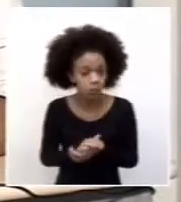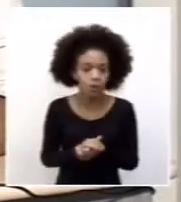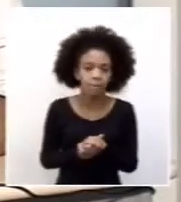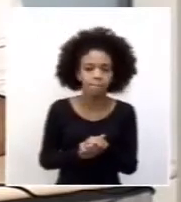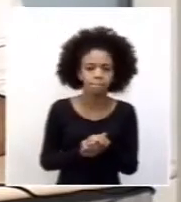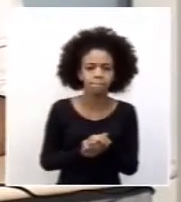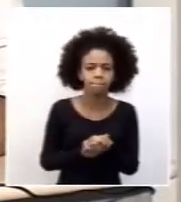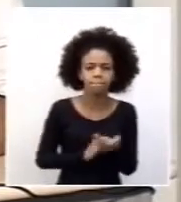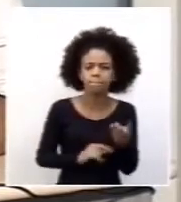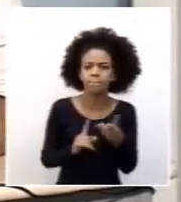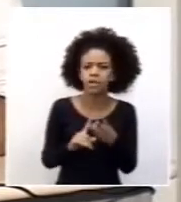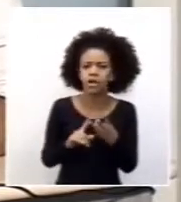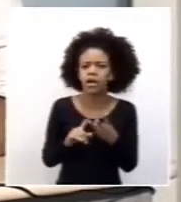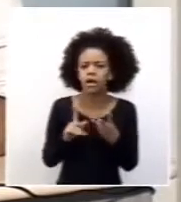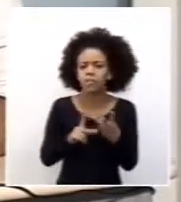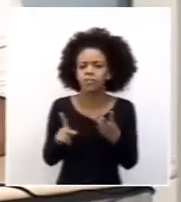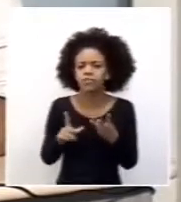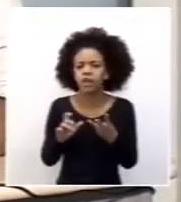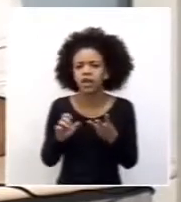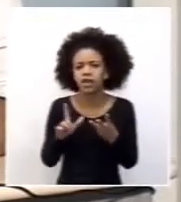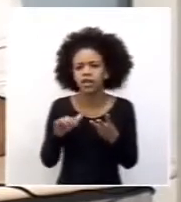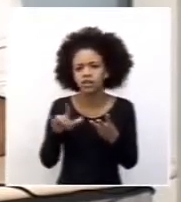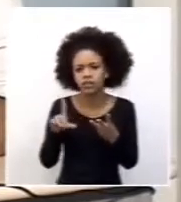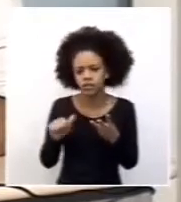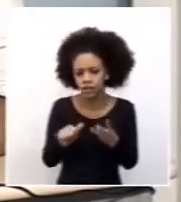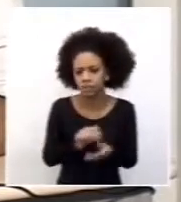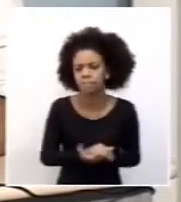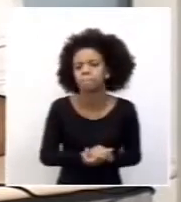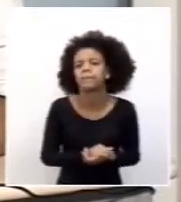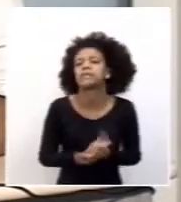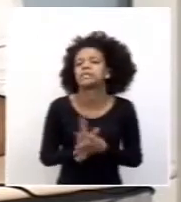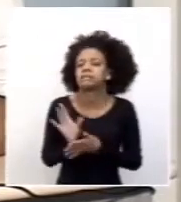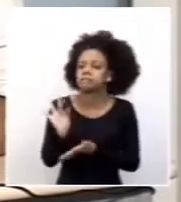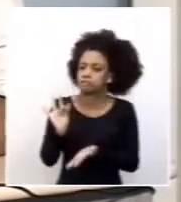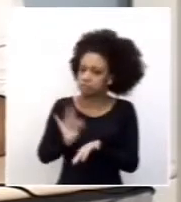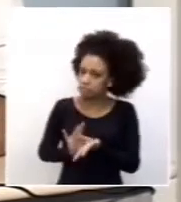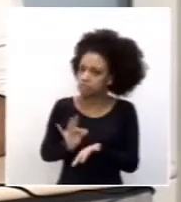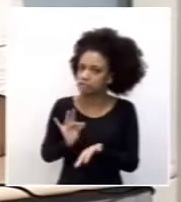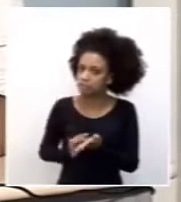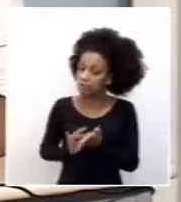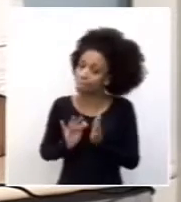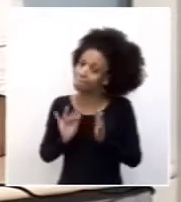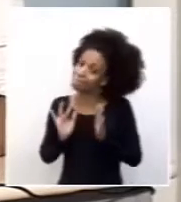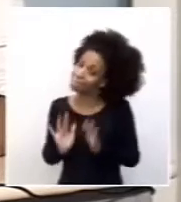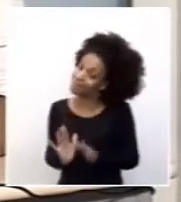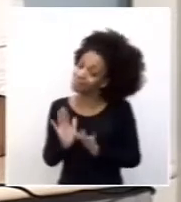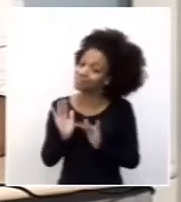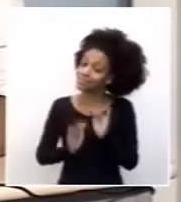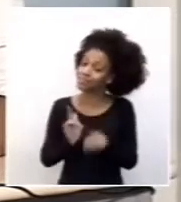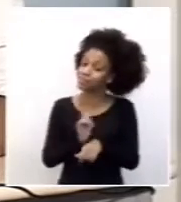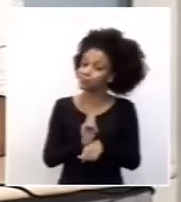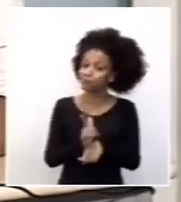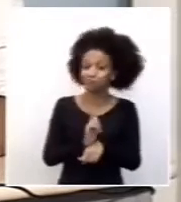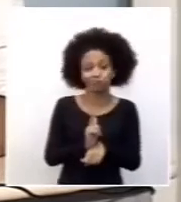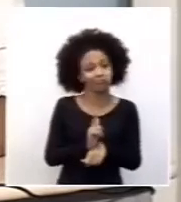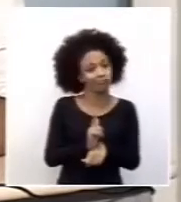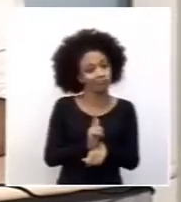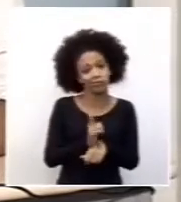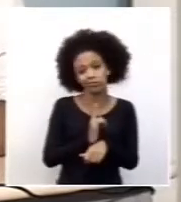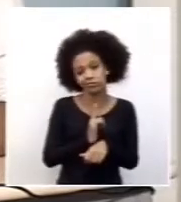Professora Élida: com certeza, mas nem sempre gestores estão aptos, pois não